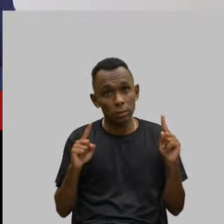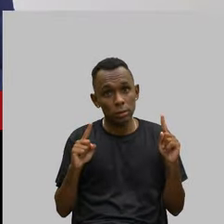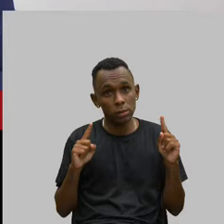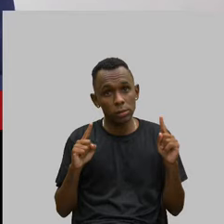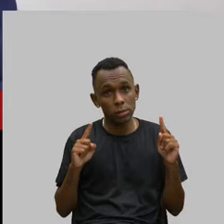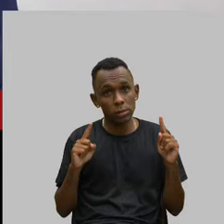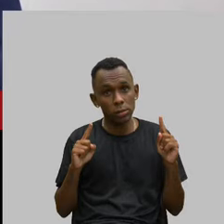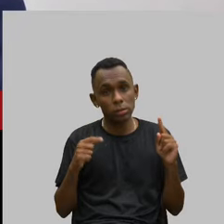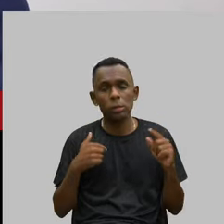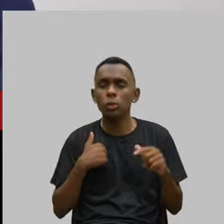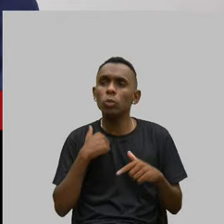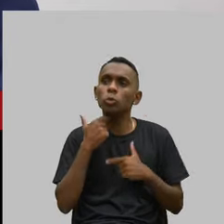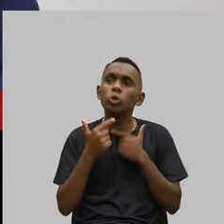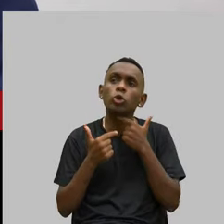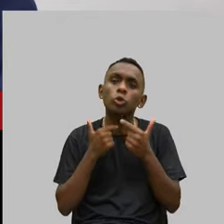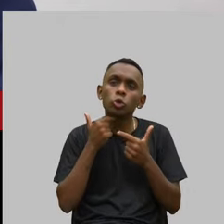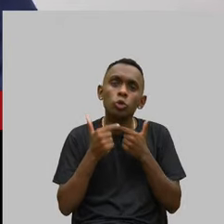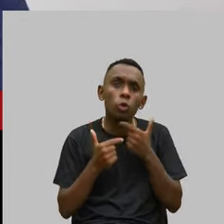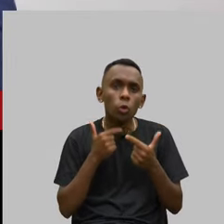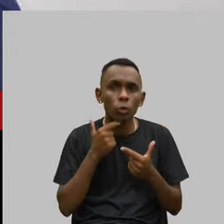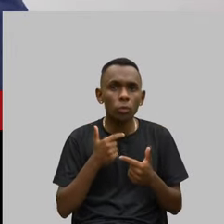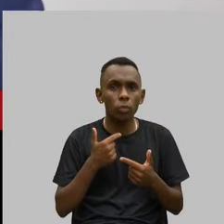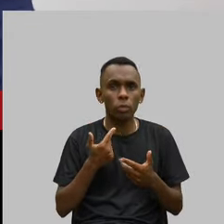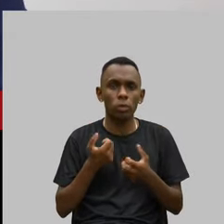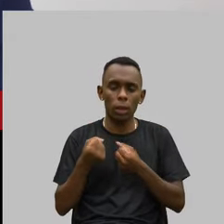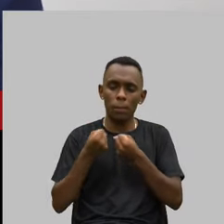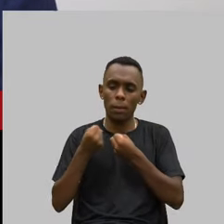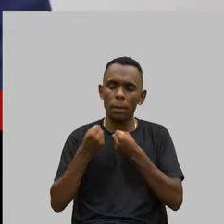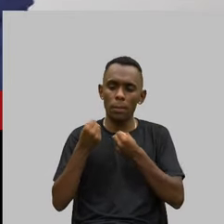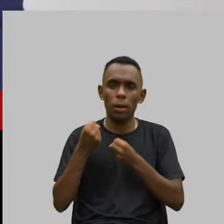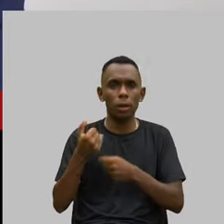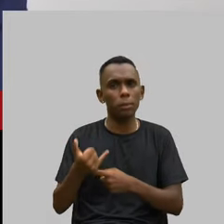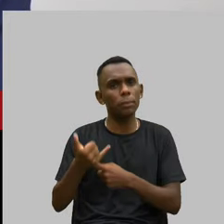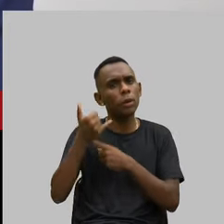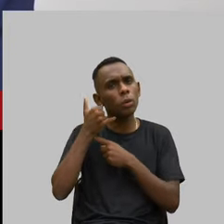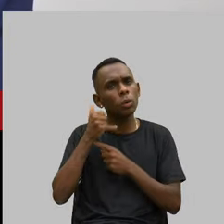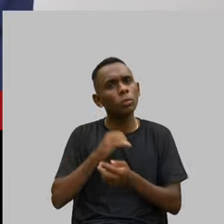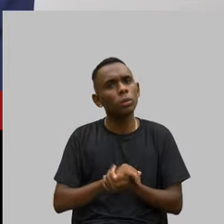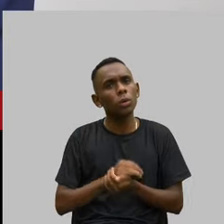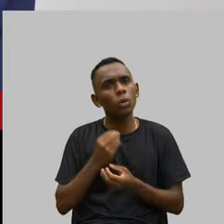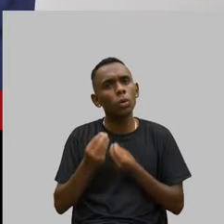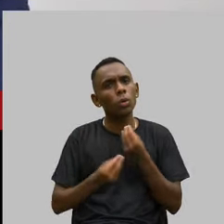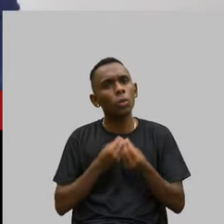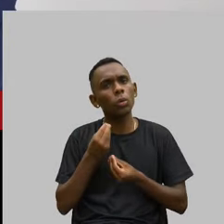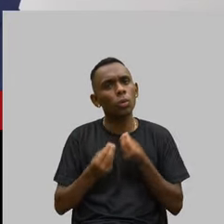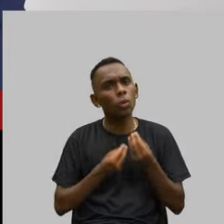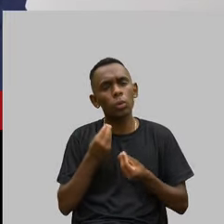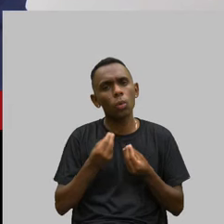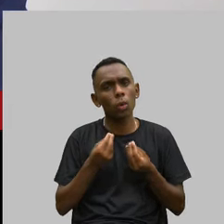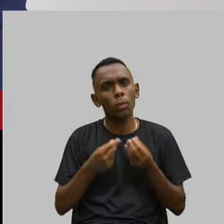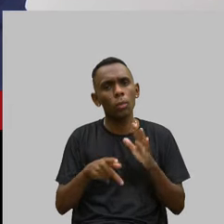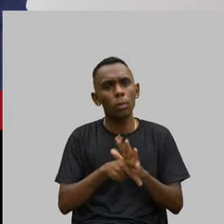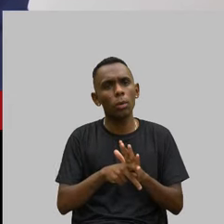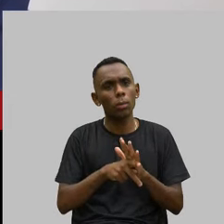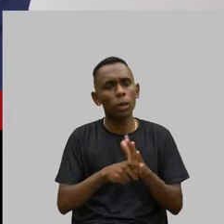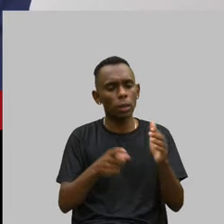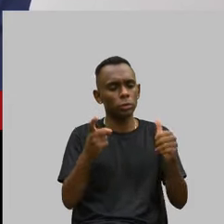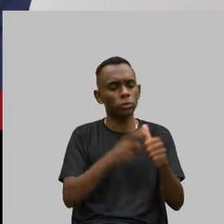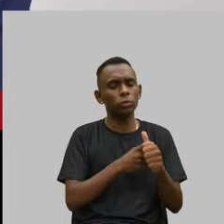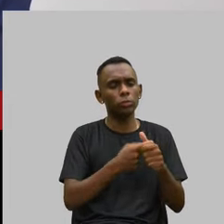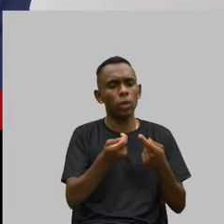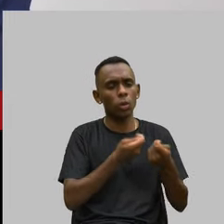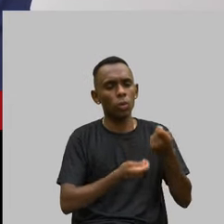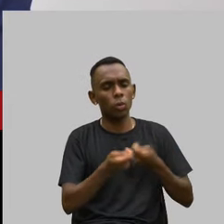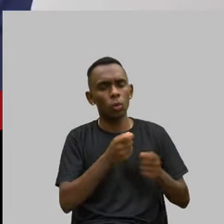eu fiz um questionamento quando o jornalista me ligou dizendo o seguinte como é que a receita audita a própria receita